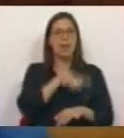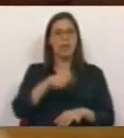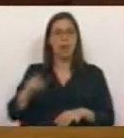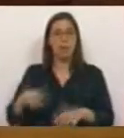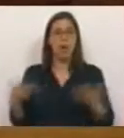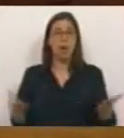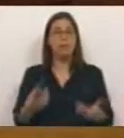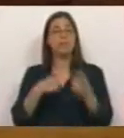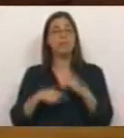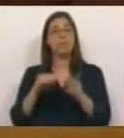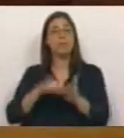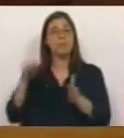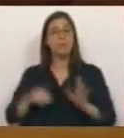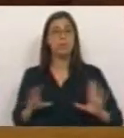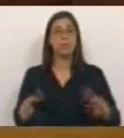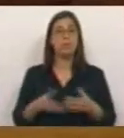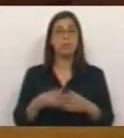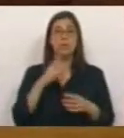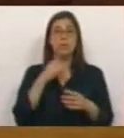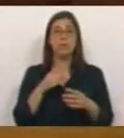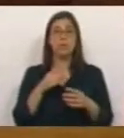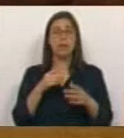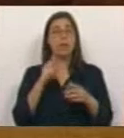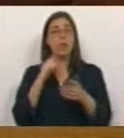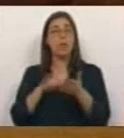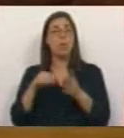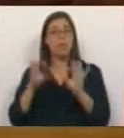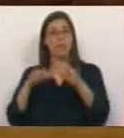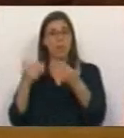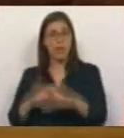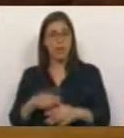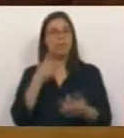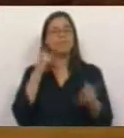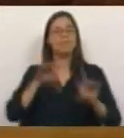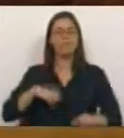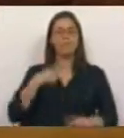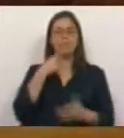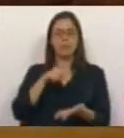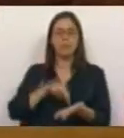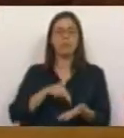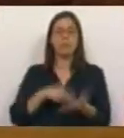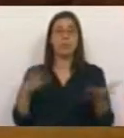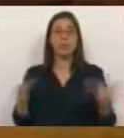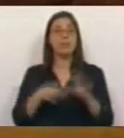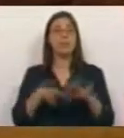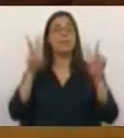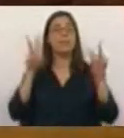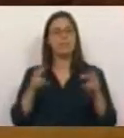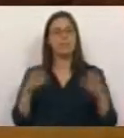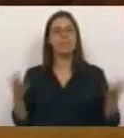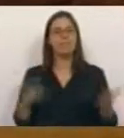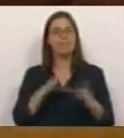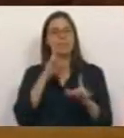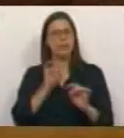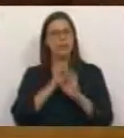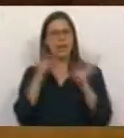individual. Quanto à contratação coletiva, quanto à contratação a termo, os Verdes reafirmam aqui a sua posição sobre a matéria, que aliás